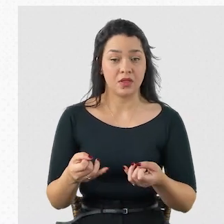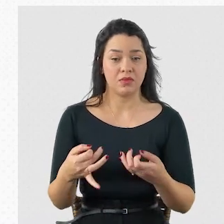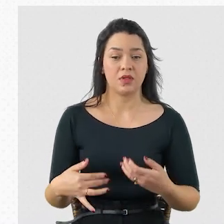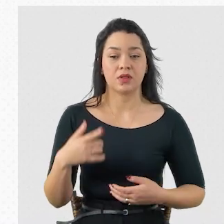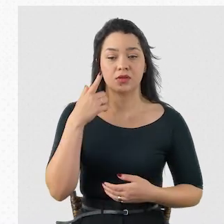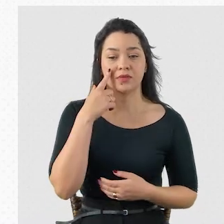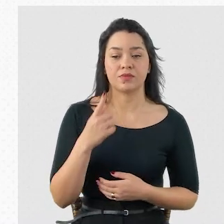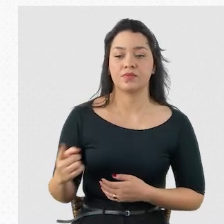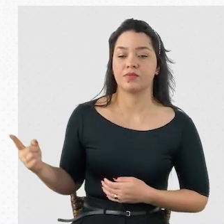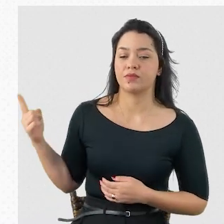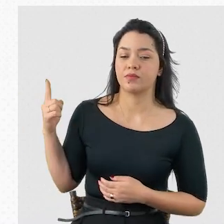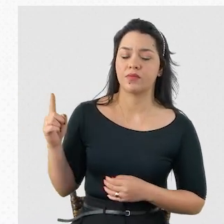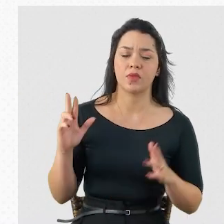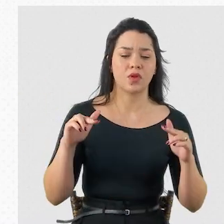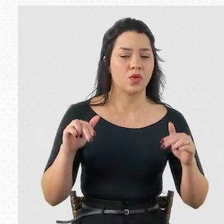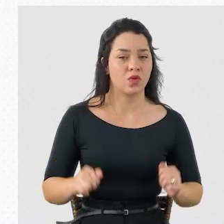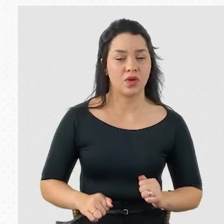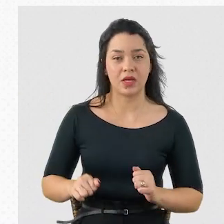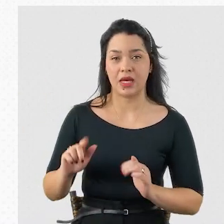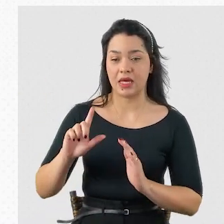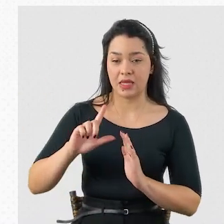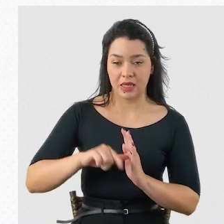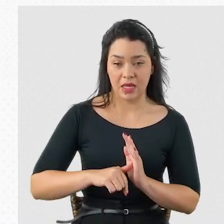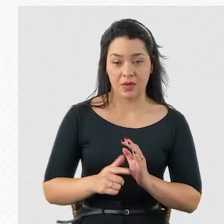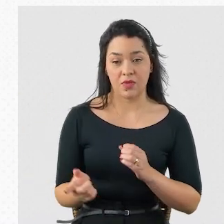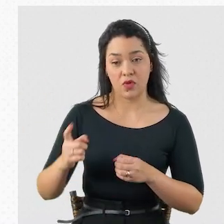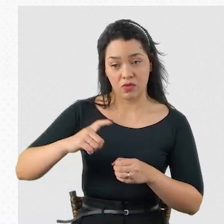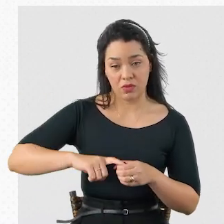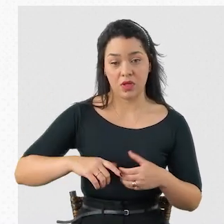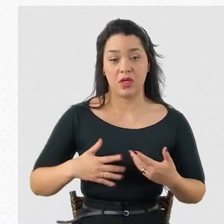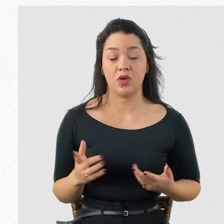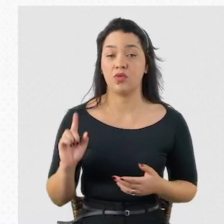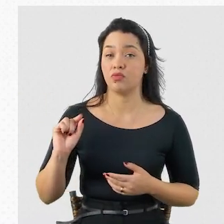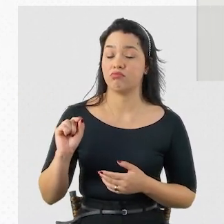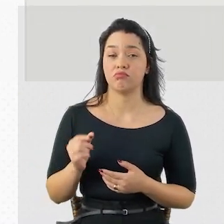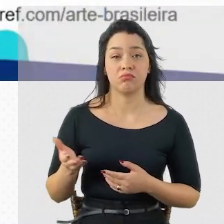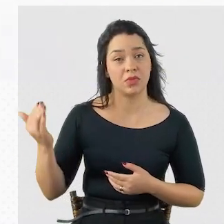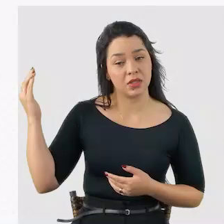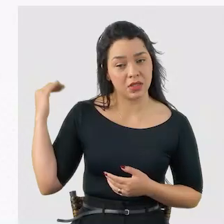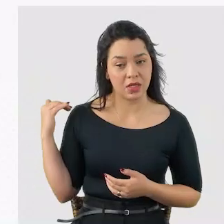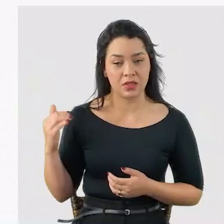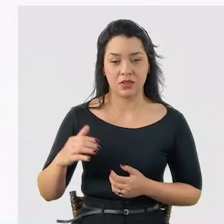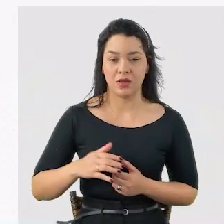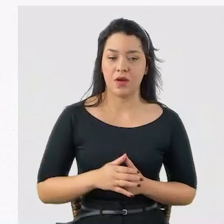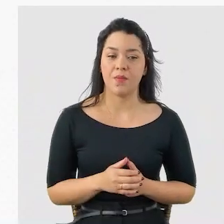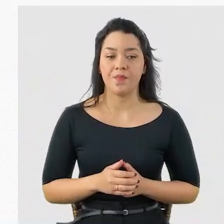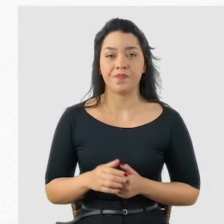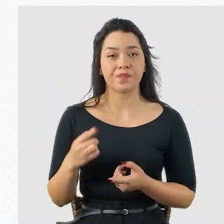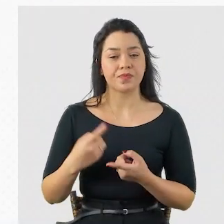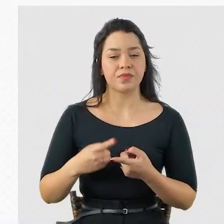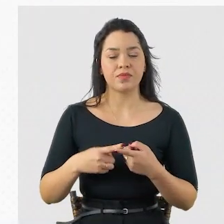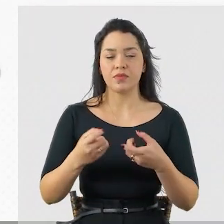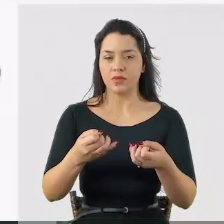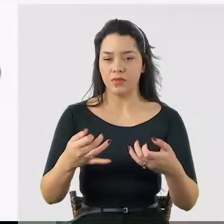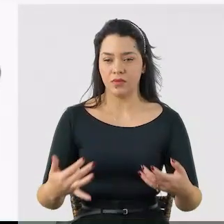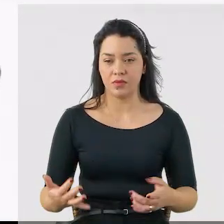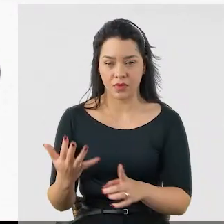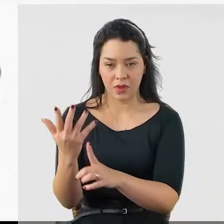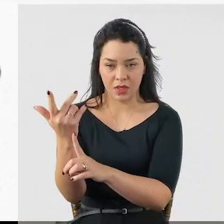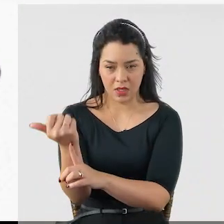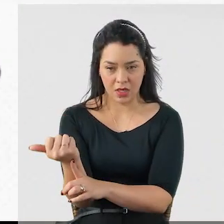coisa: nunca é tarde para você voltar e apanhar o que ficou para trás. Por que eu comecei dessa maneira? Porque quando a gente fala de arte